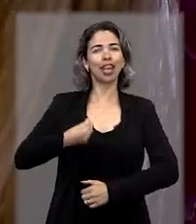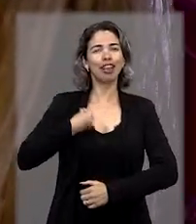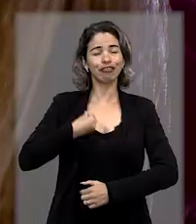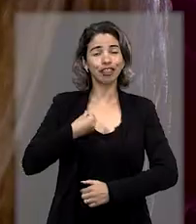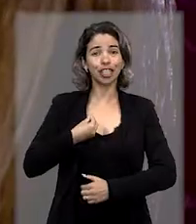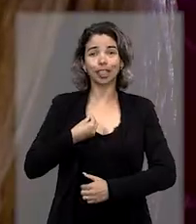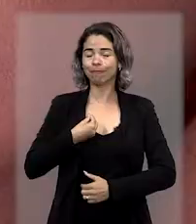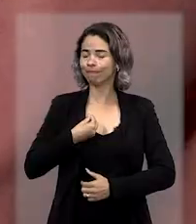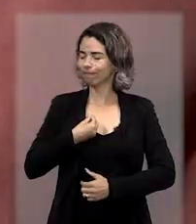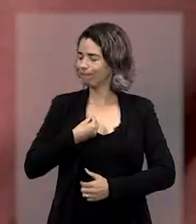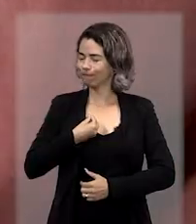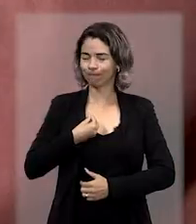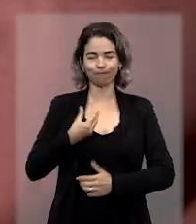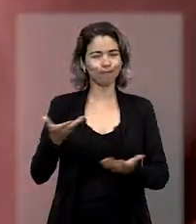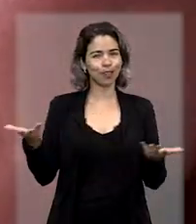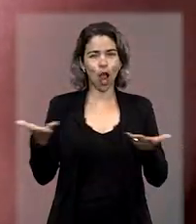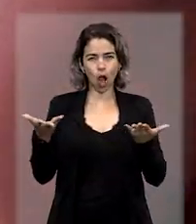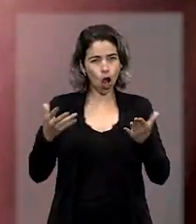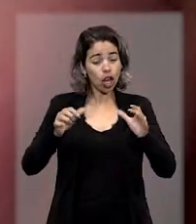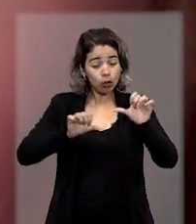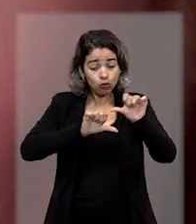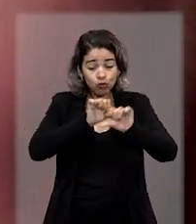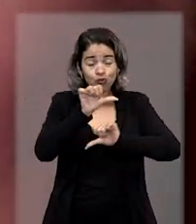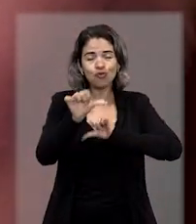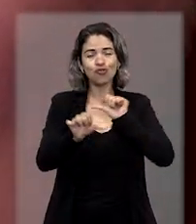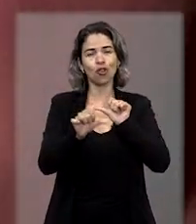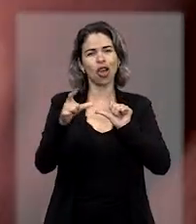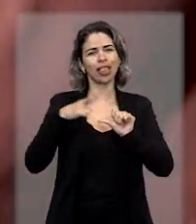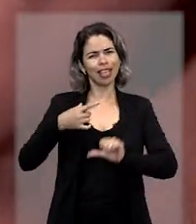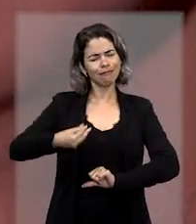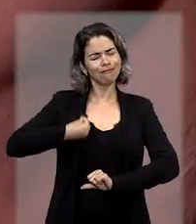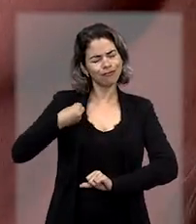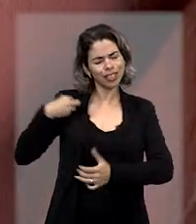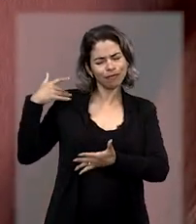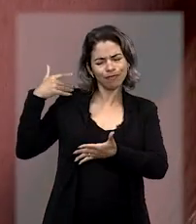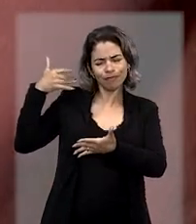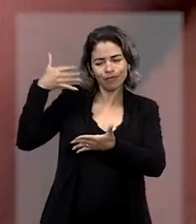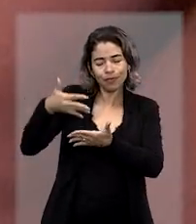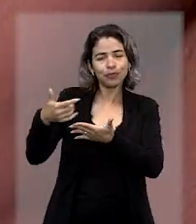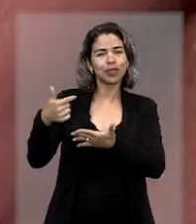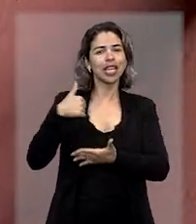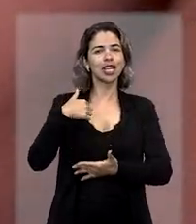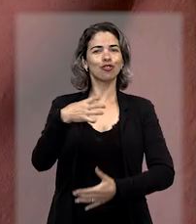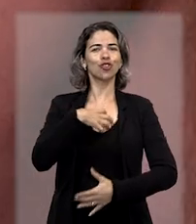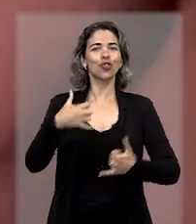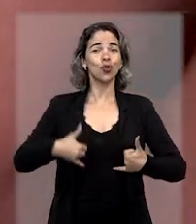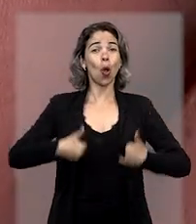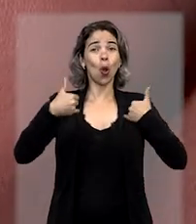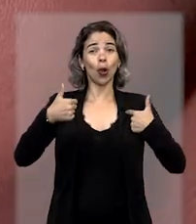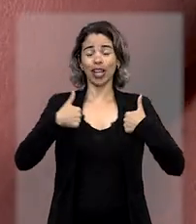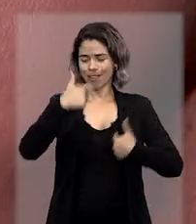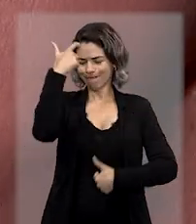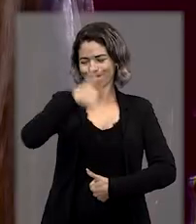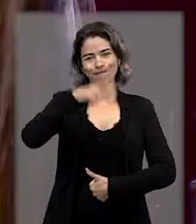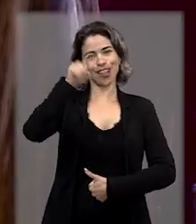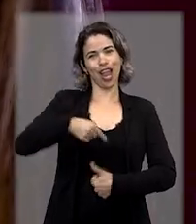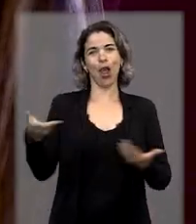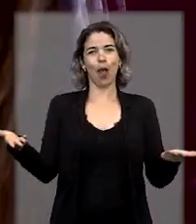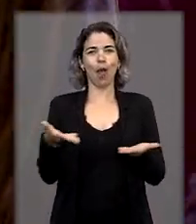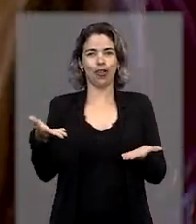minha vida e hoje depois de ter passado por tudo isso eu sinto orgulho de quem eu sou